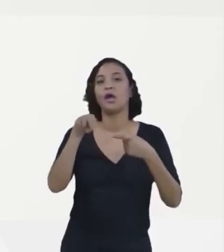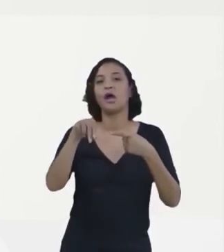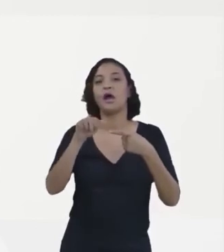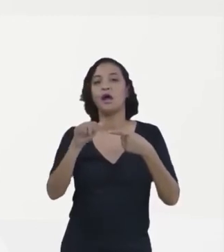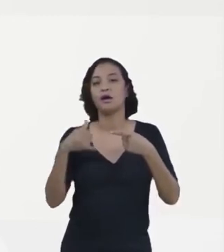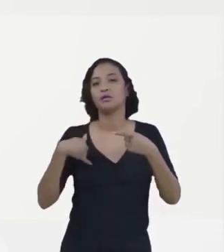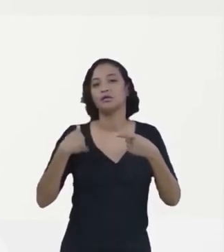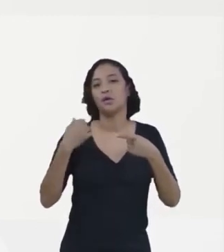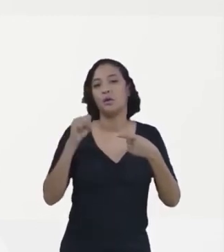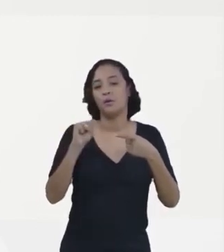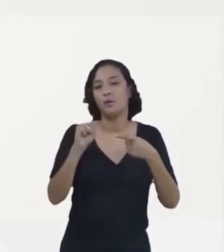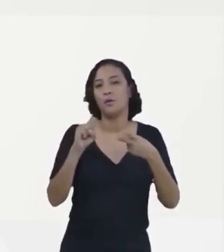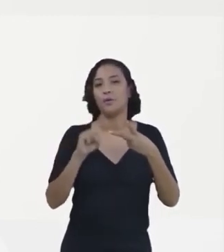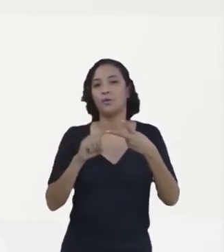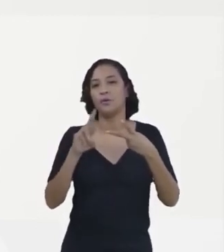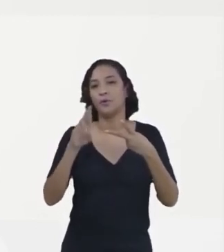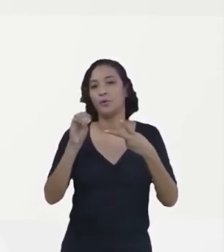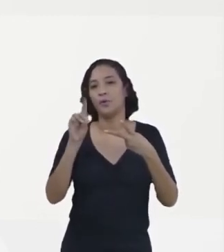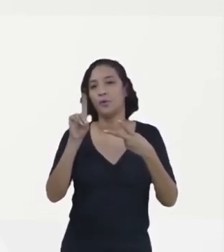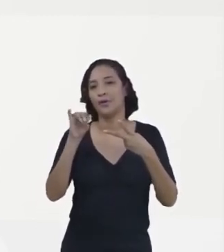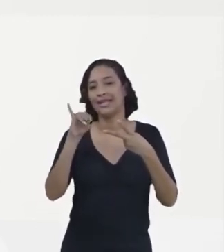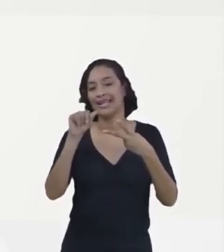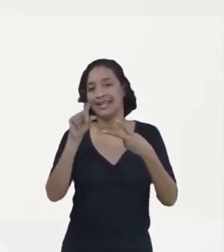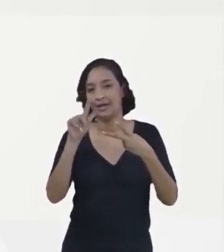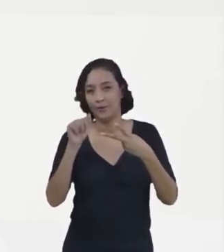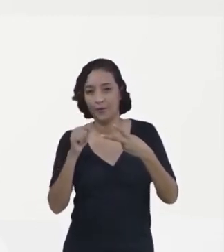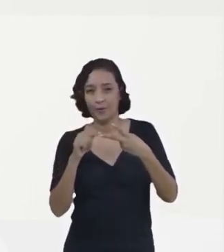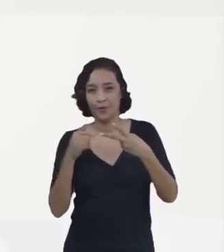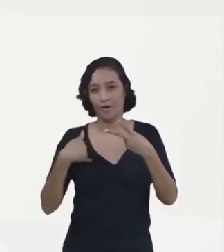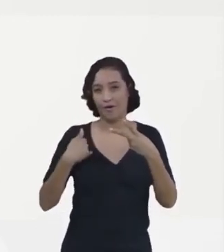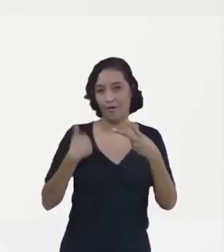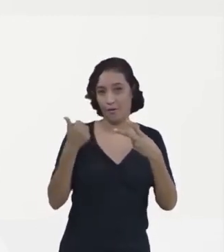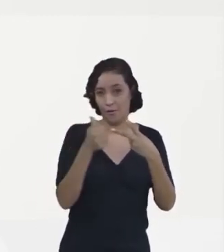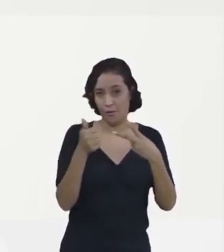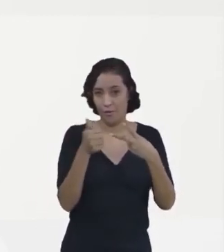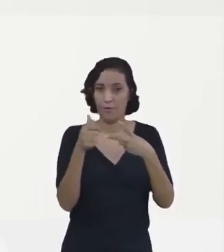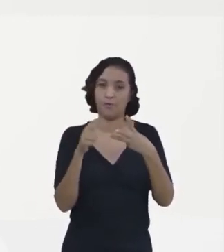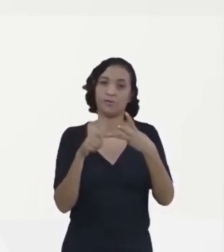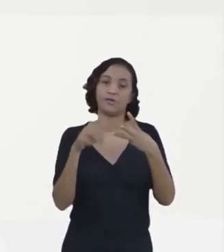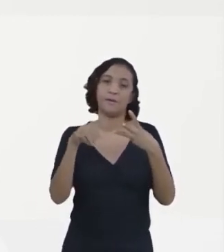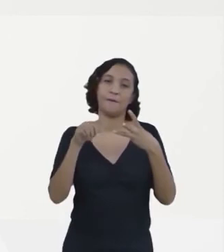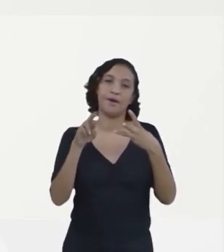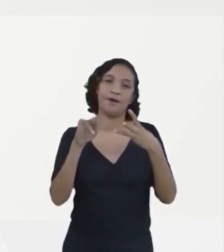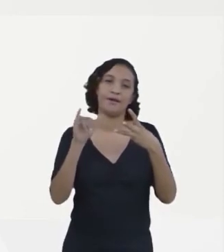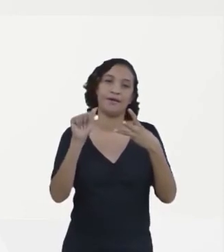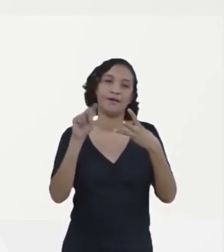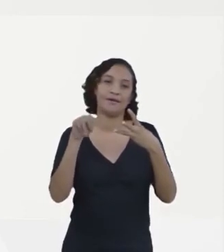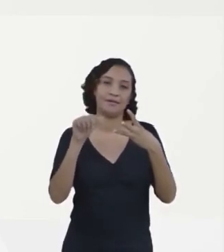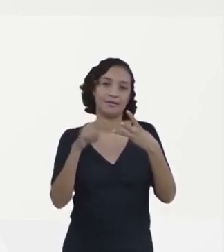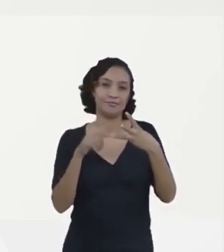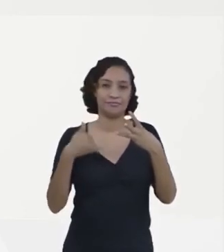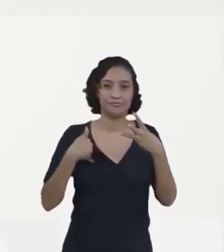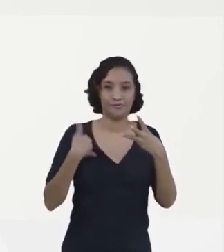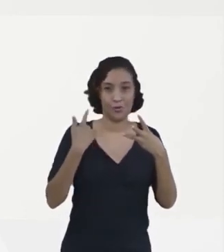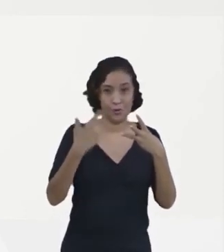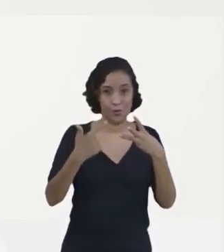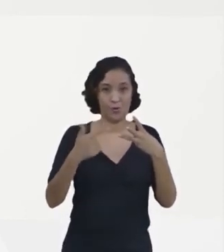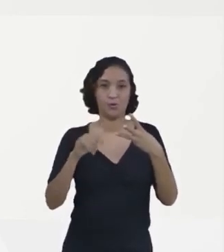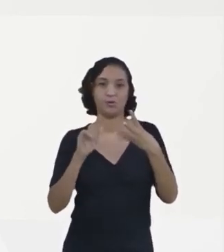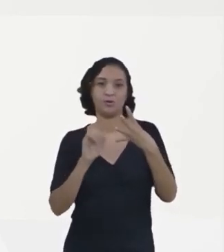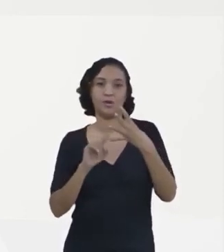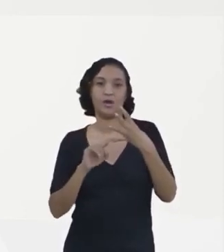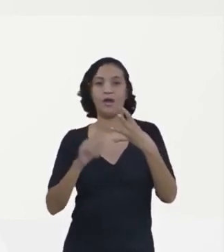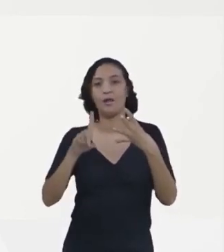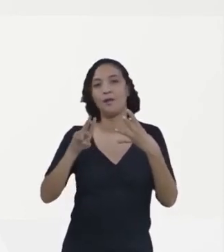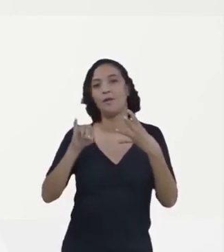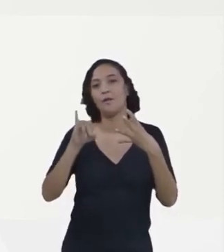4 anos, ao médico para saber se eles estão se desenvolvendo e crescendo adequadamente para a idade.